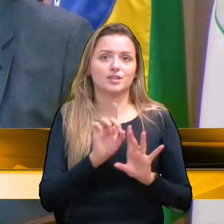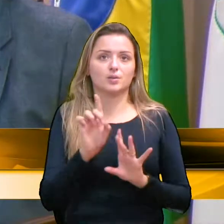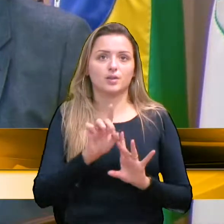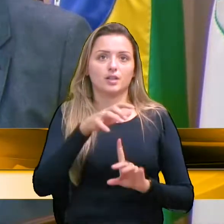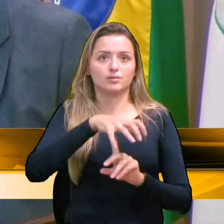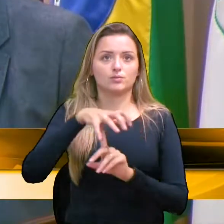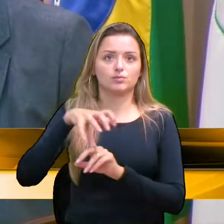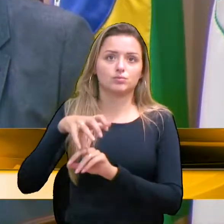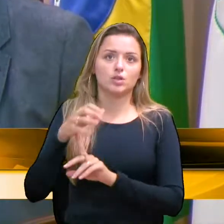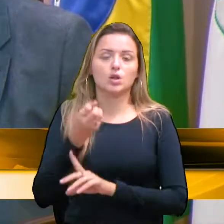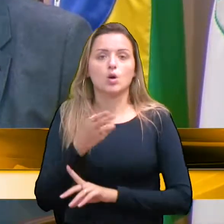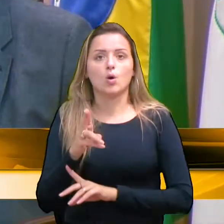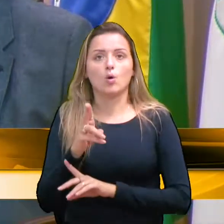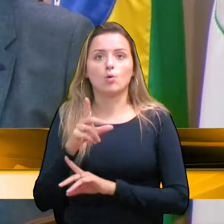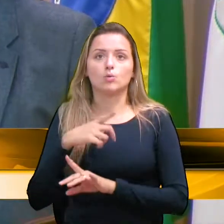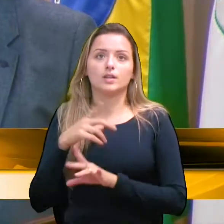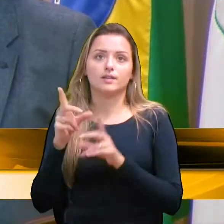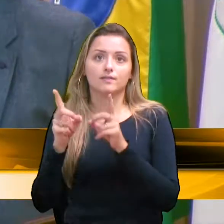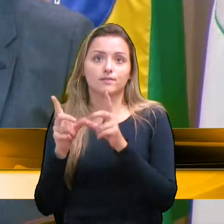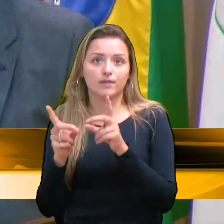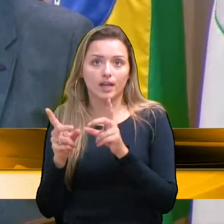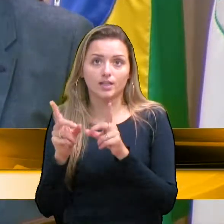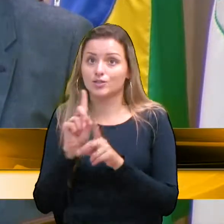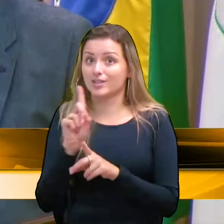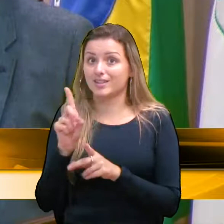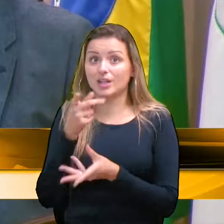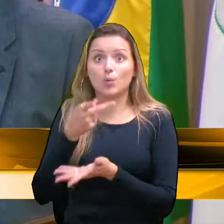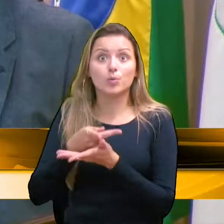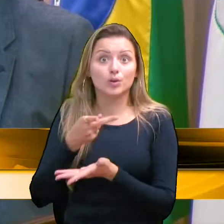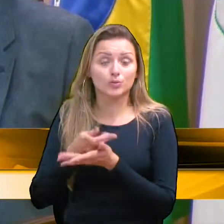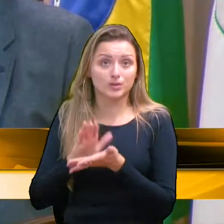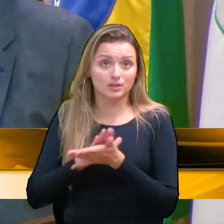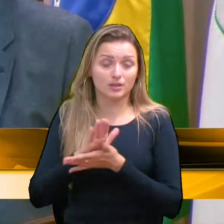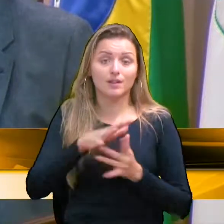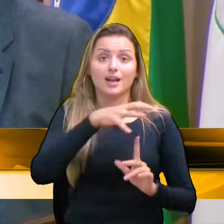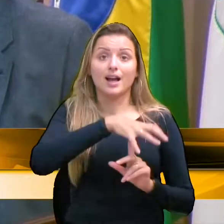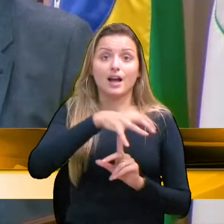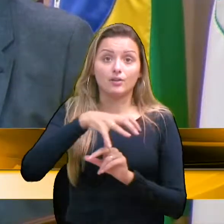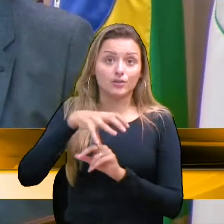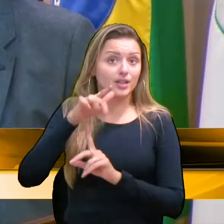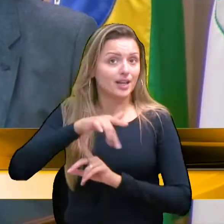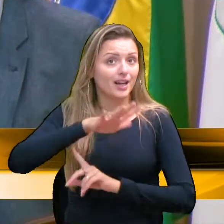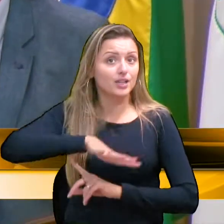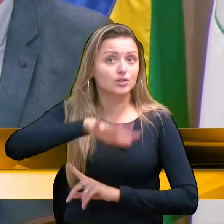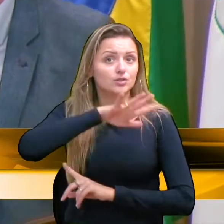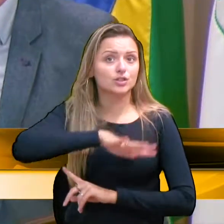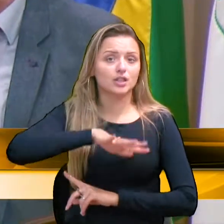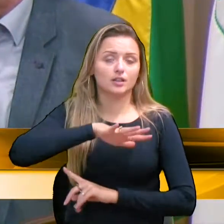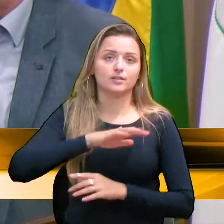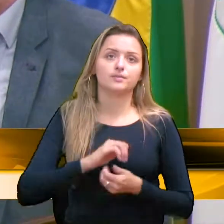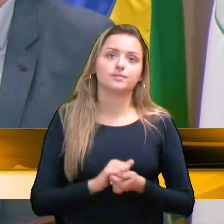é comerciante ou é porque é agricultor. A feira do agricultor é um todo, né, que a gente percebe.